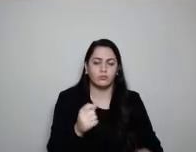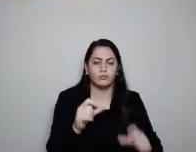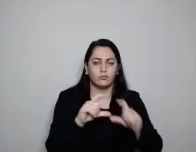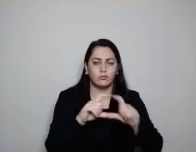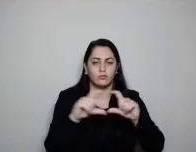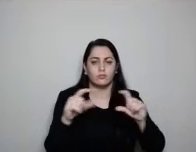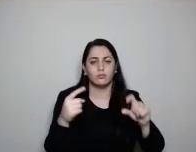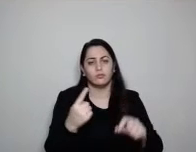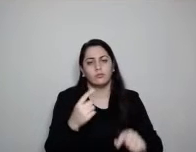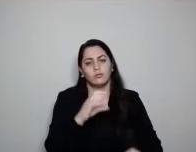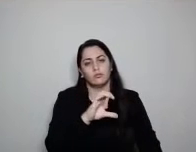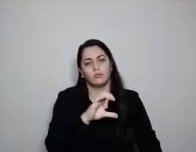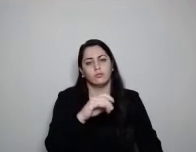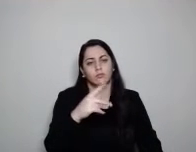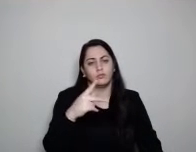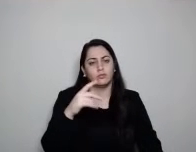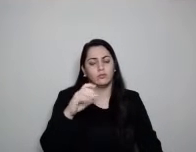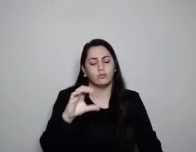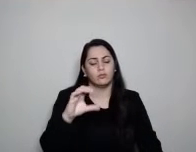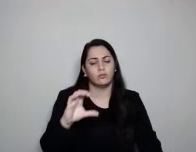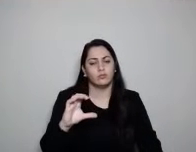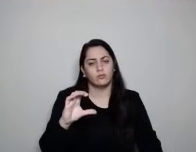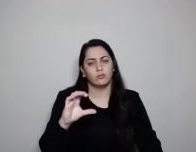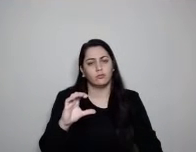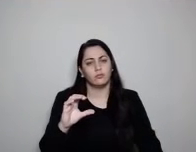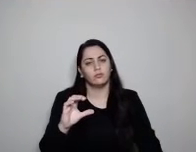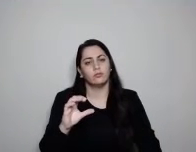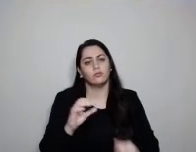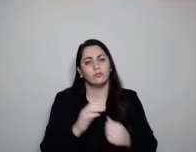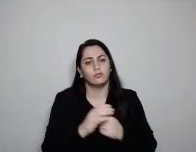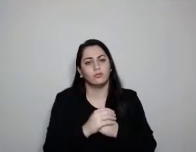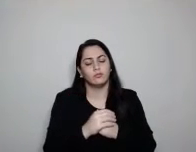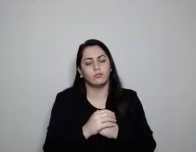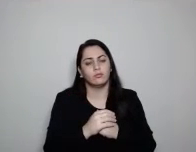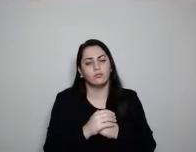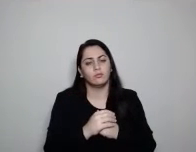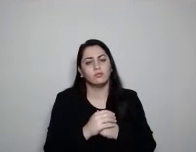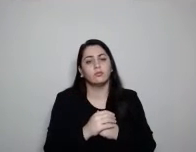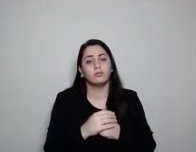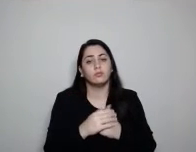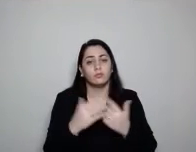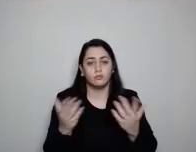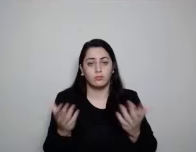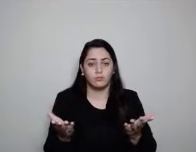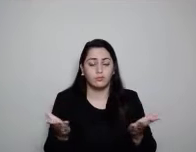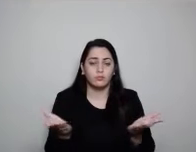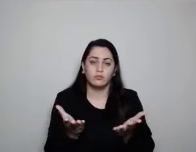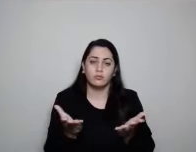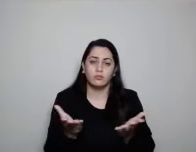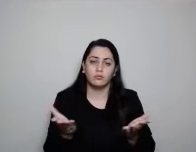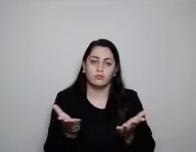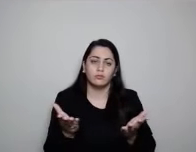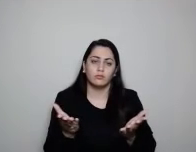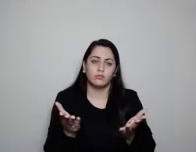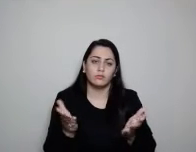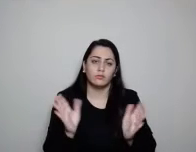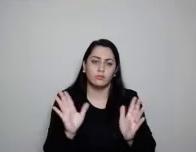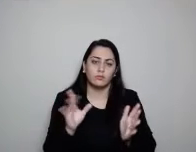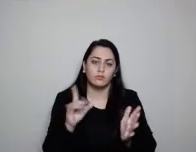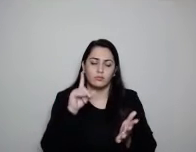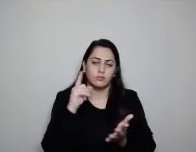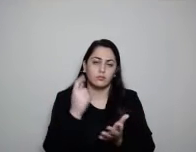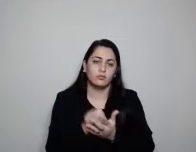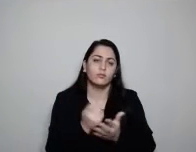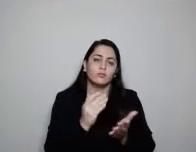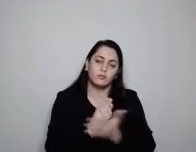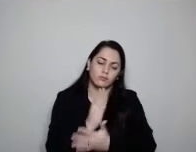termos daquele 134 também, que é a mesma coisa, o mesmo assunto. Né? É do sistema Gauss. E o 136, doutor,